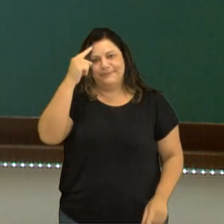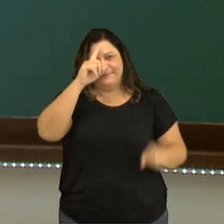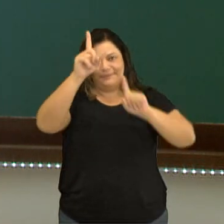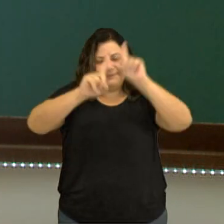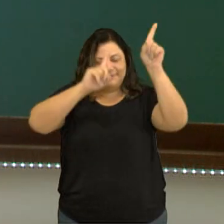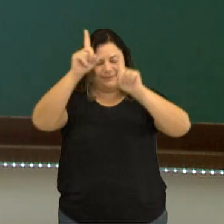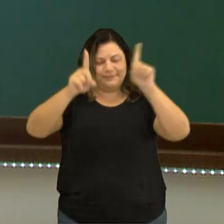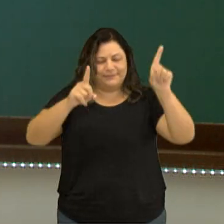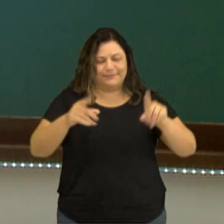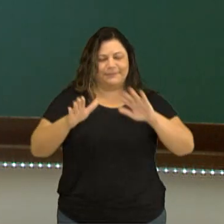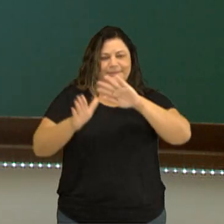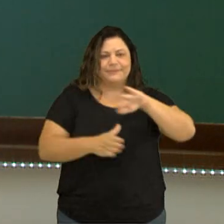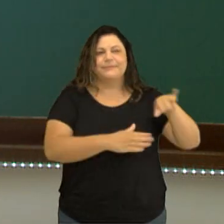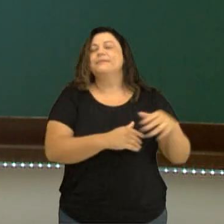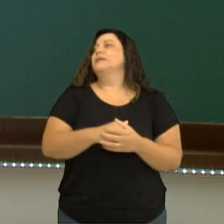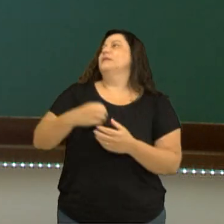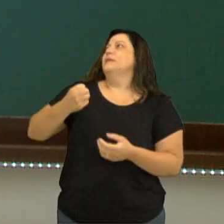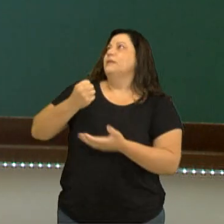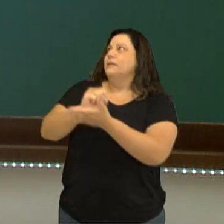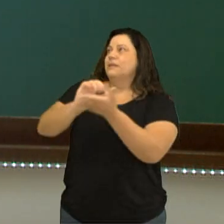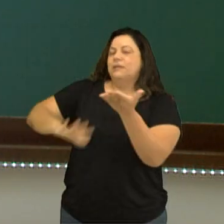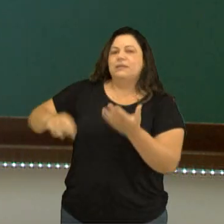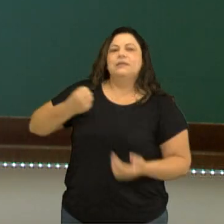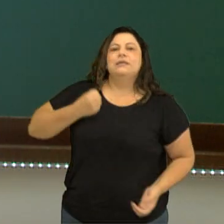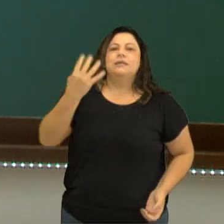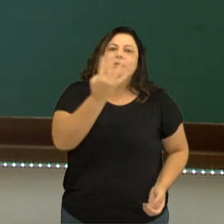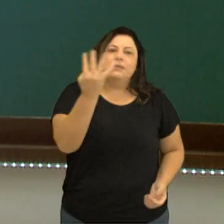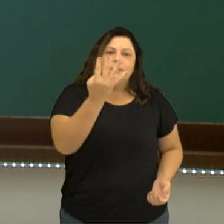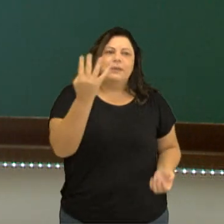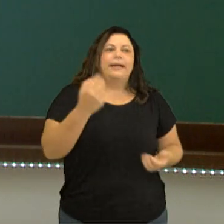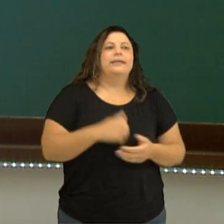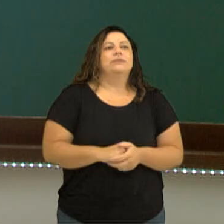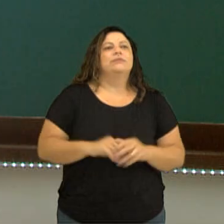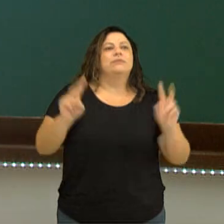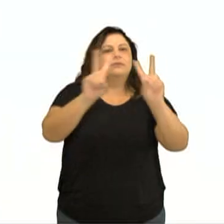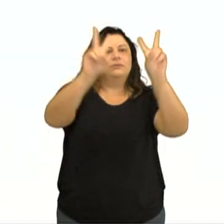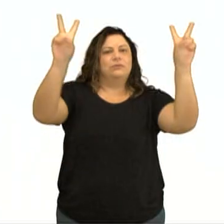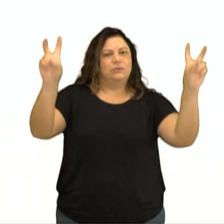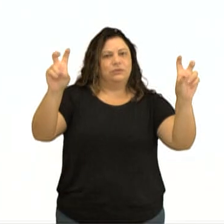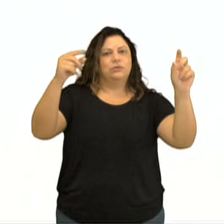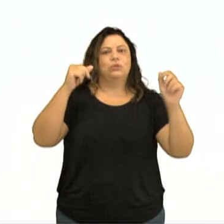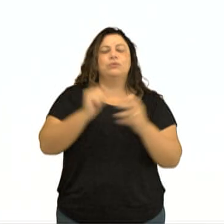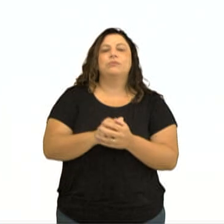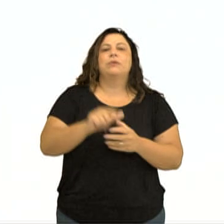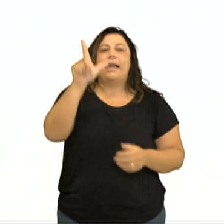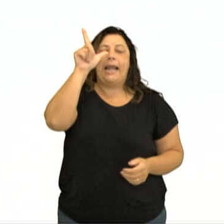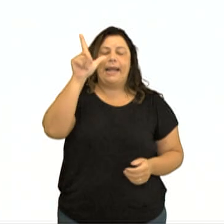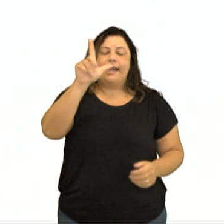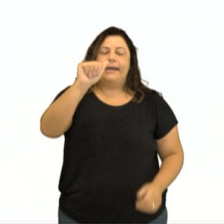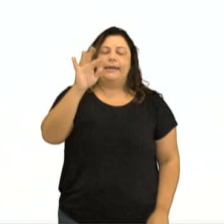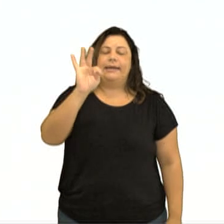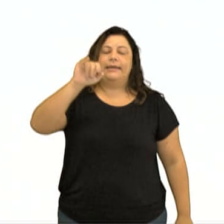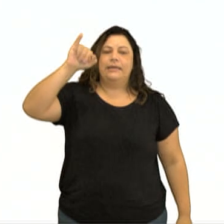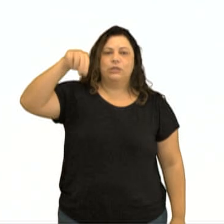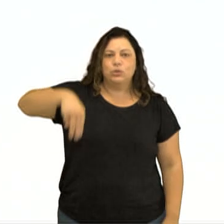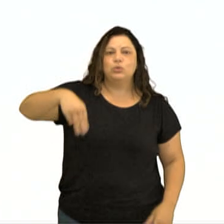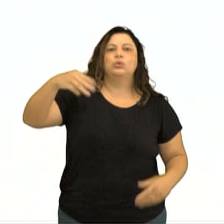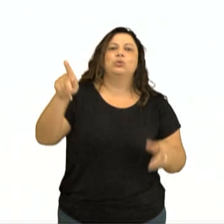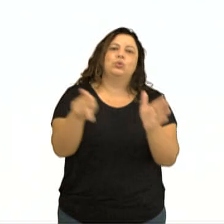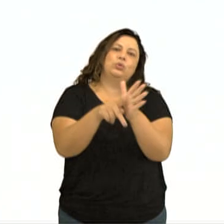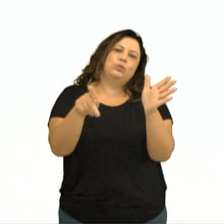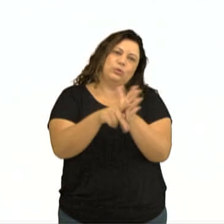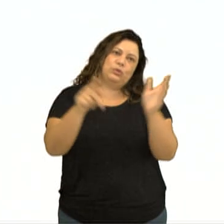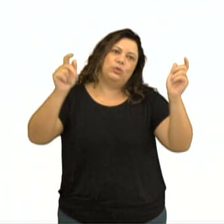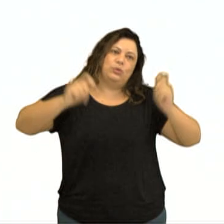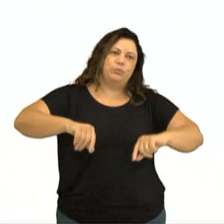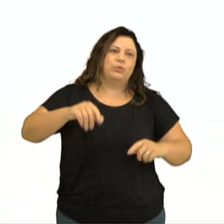Exercício número 4. Nós temos aqui o termo do latim ad nauseam, certo? A expressão destacada significa